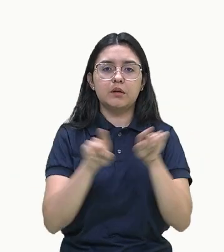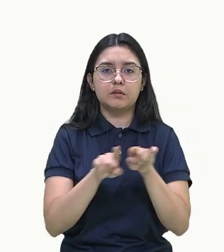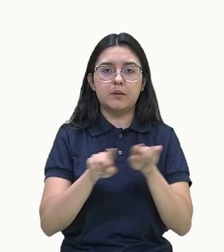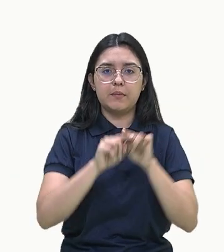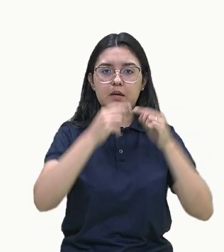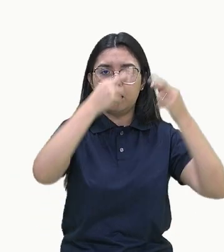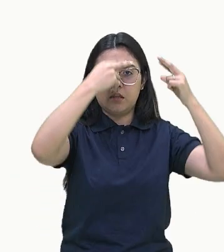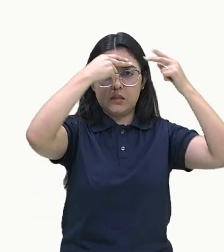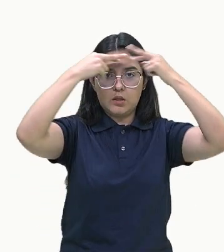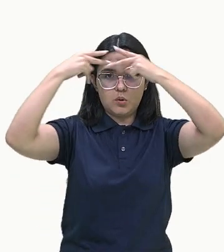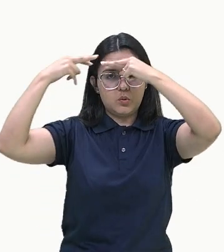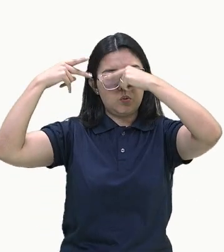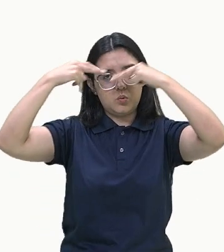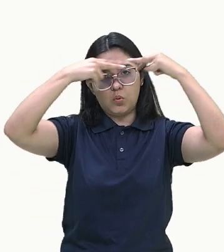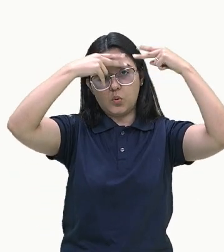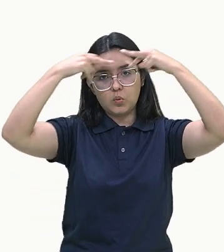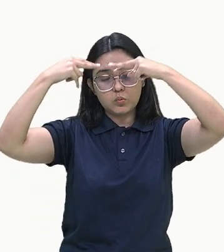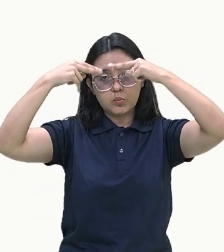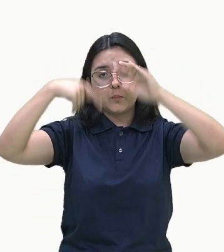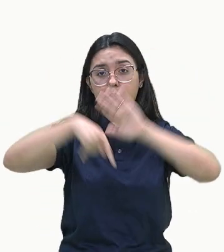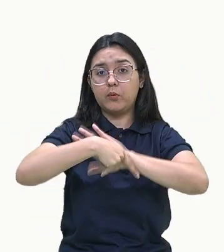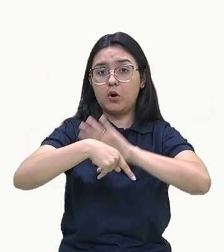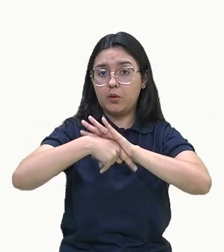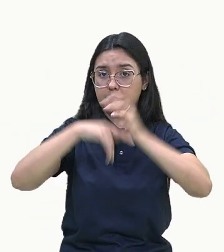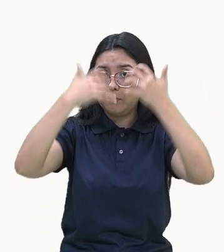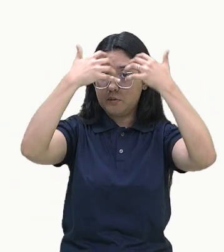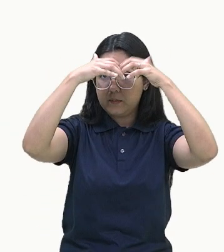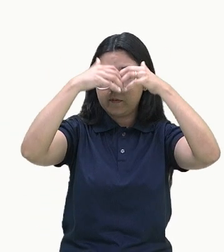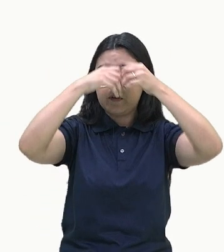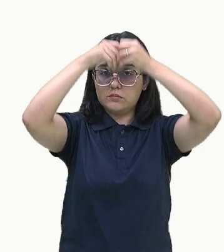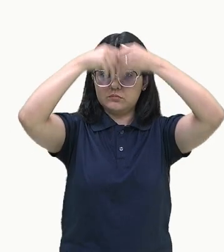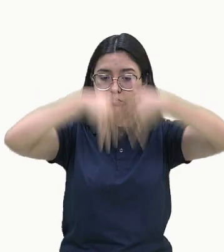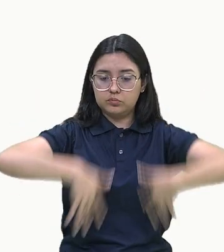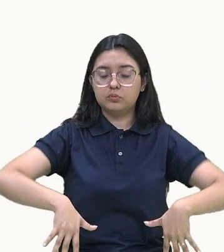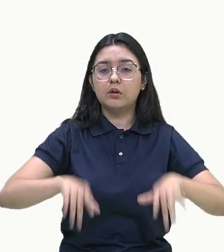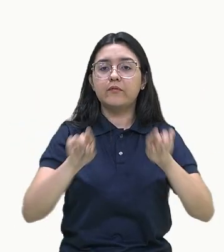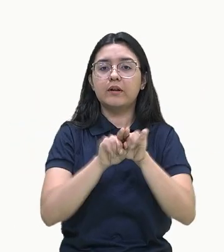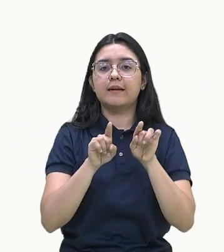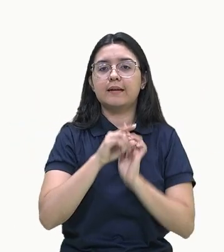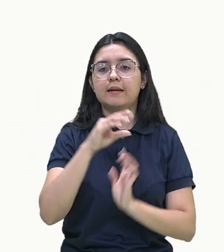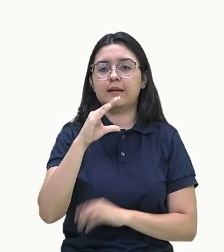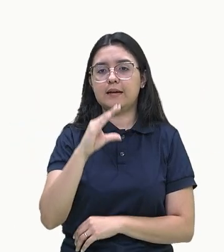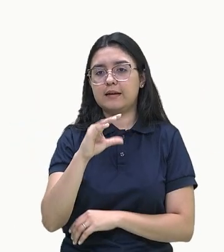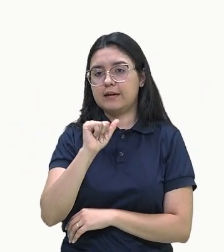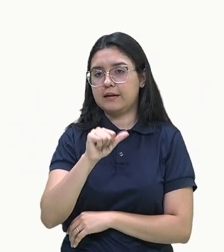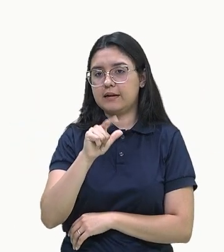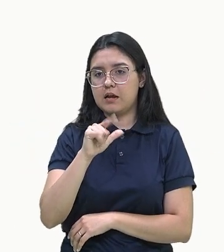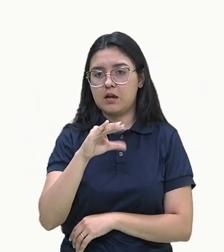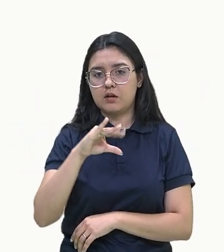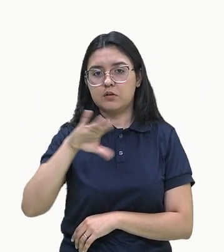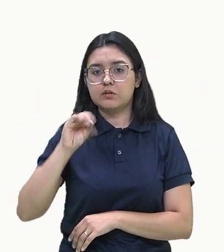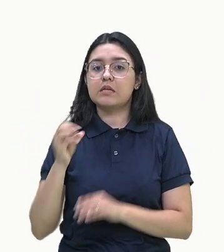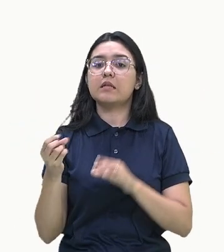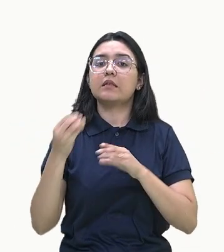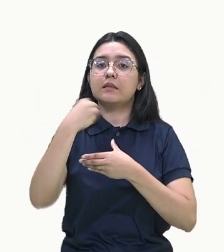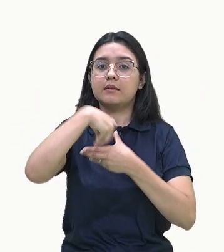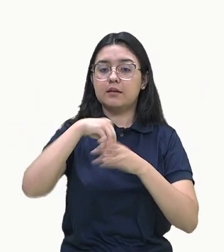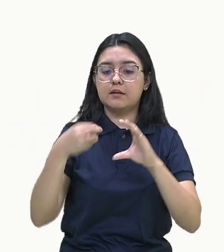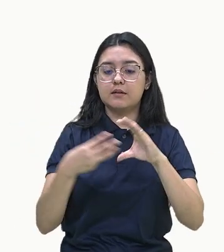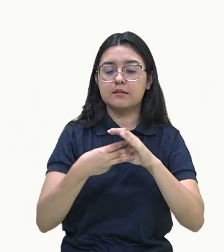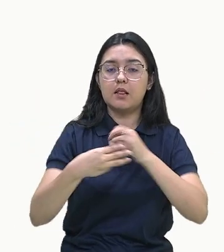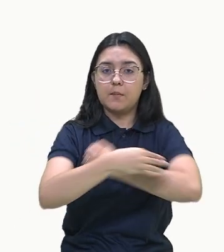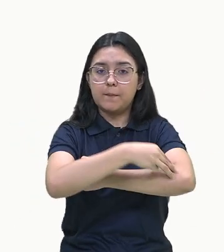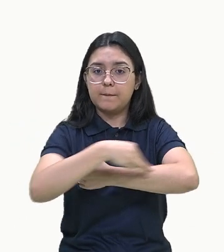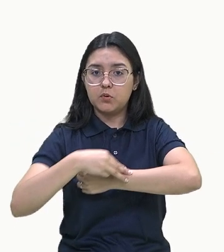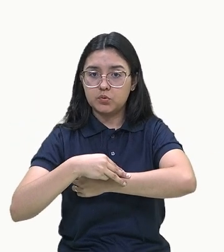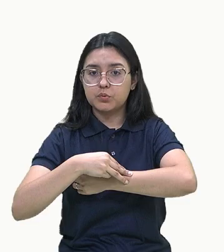neurônios que compõem esse tecido nervoso, ele vai liberar cálcio, né, dentro da célula muscular